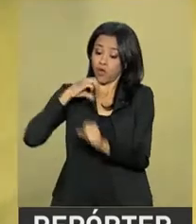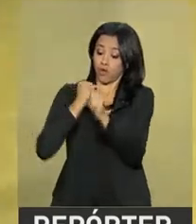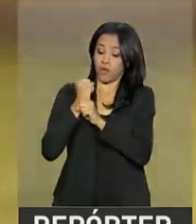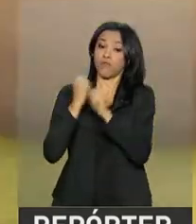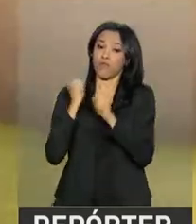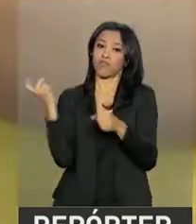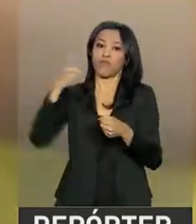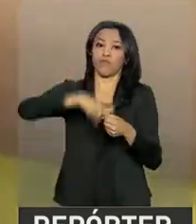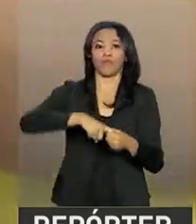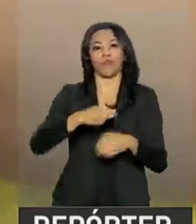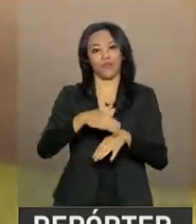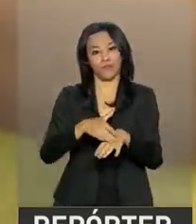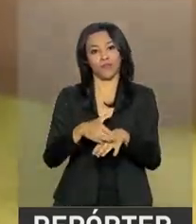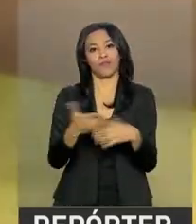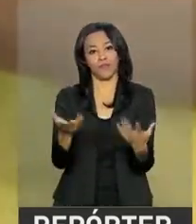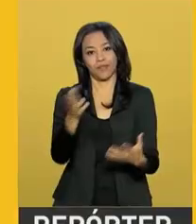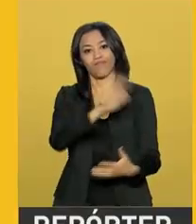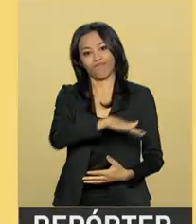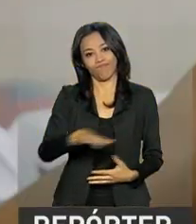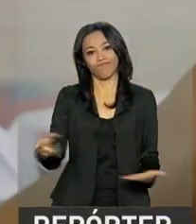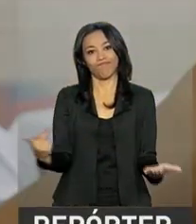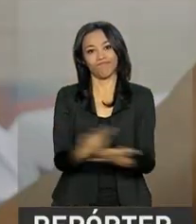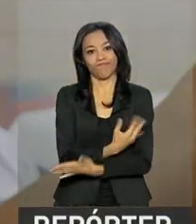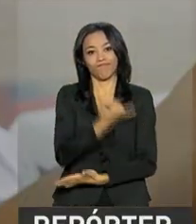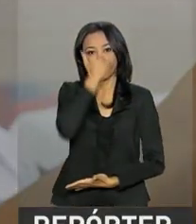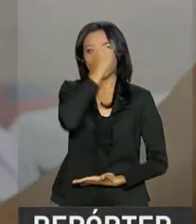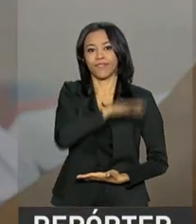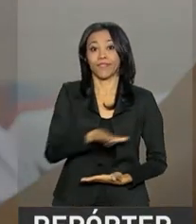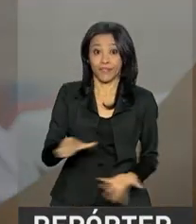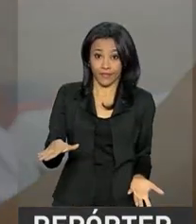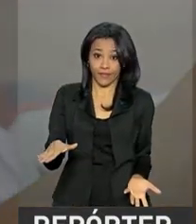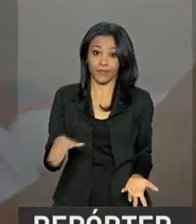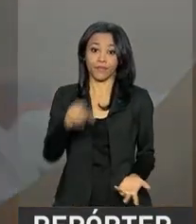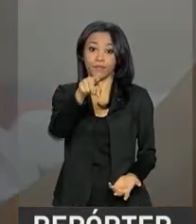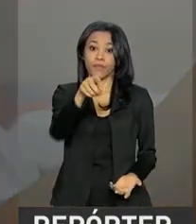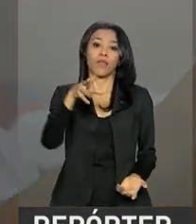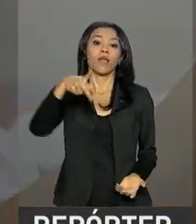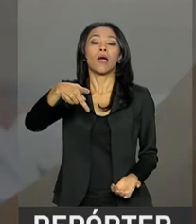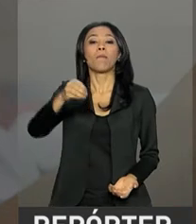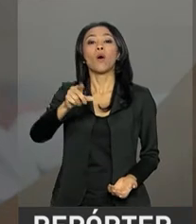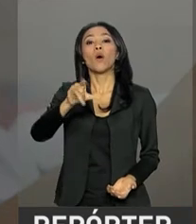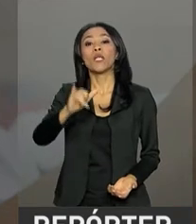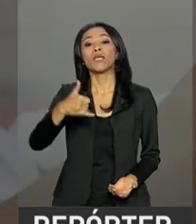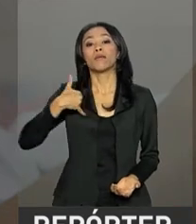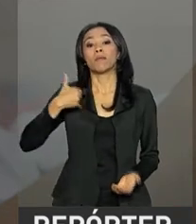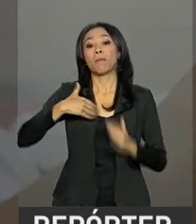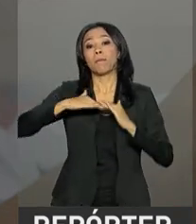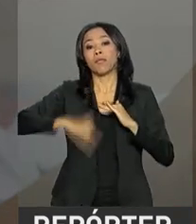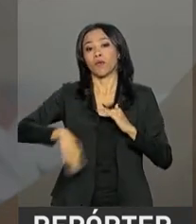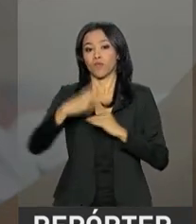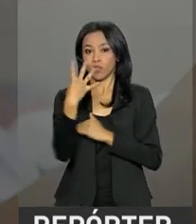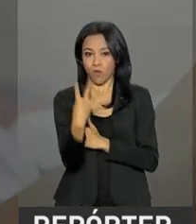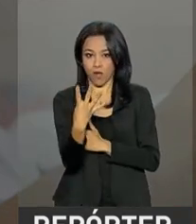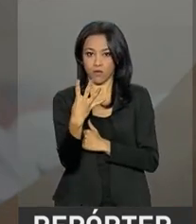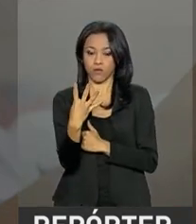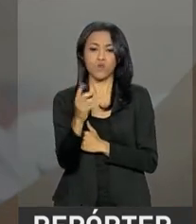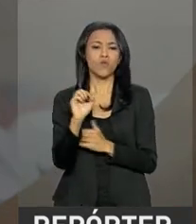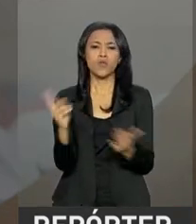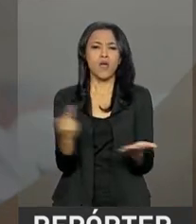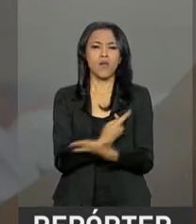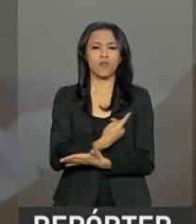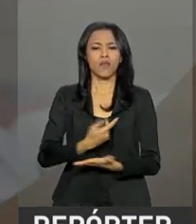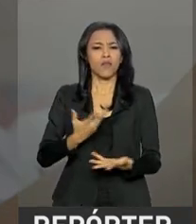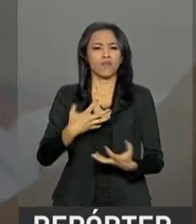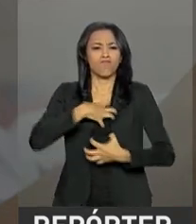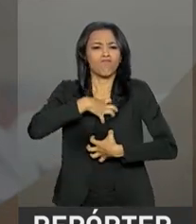pode voltar a cometer as nossas crianças apoiar atinge com maior freqüência em crianças menores de quatro anos os sintomas são muito semelhantes